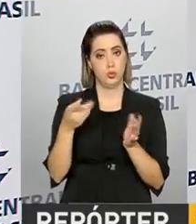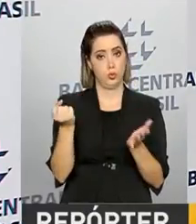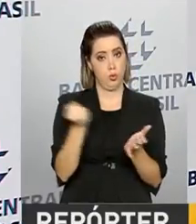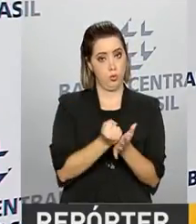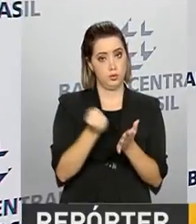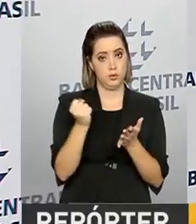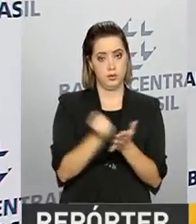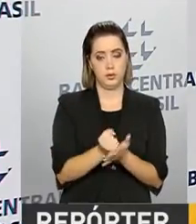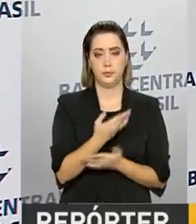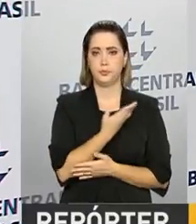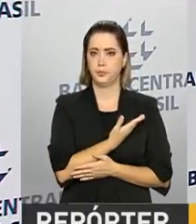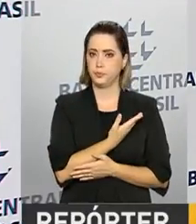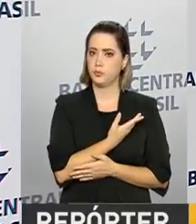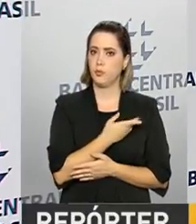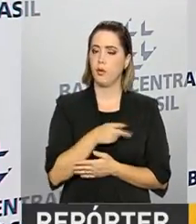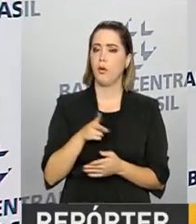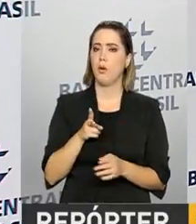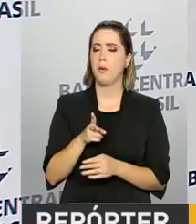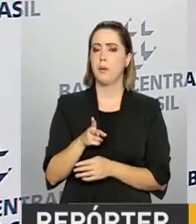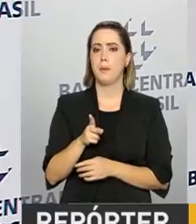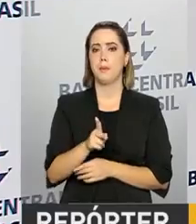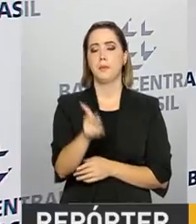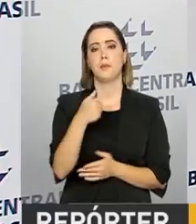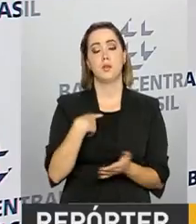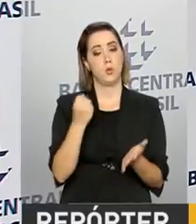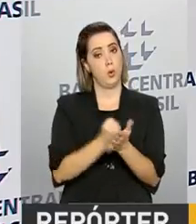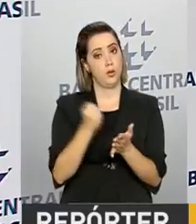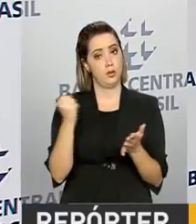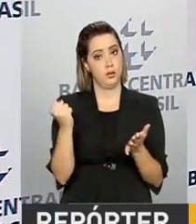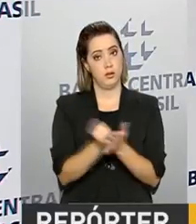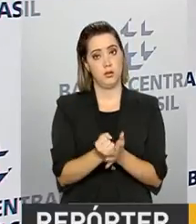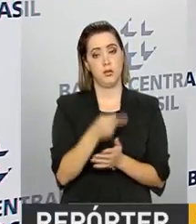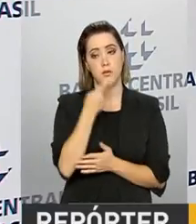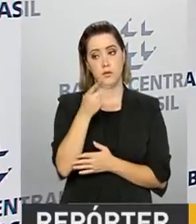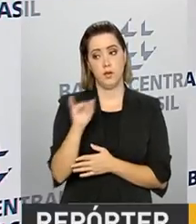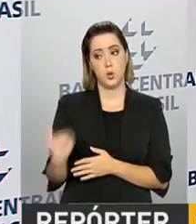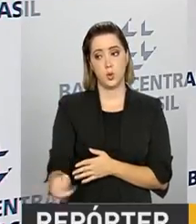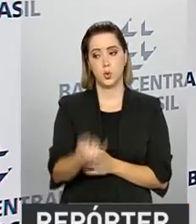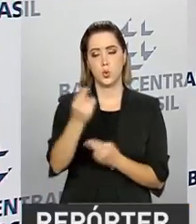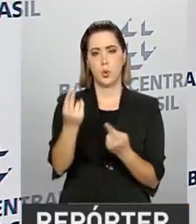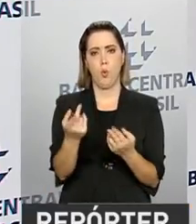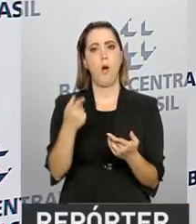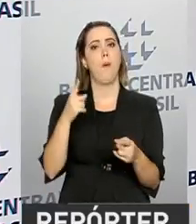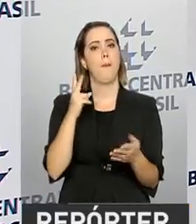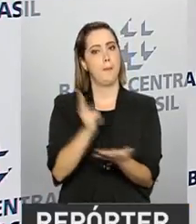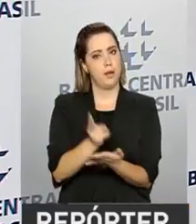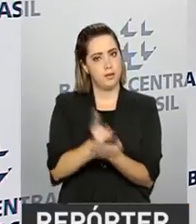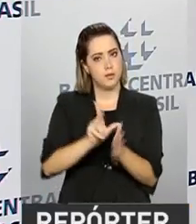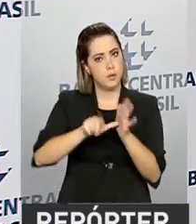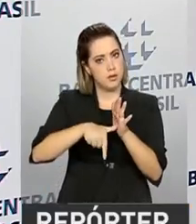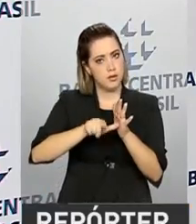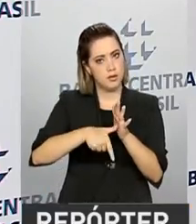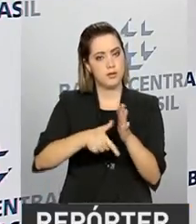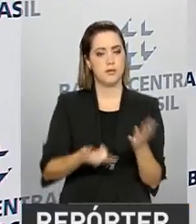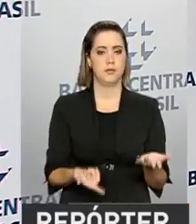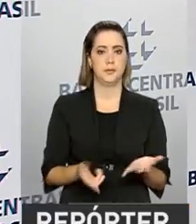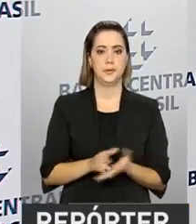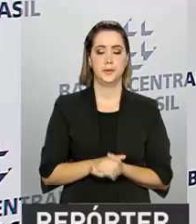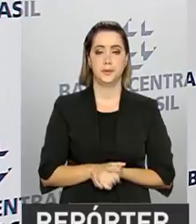mesmo que em situação de inadimplência não haverá alteração da taxa de juros, isso traz uma maior previsibilidade do fluxo de desembolso do